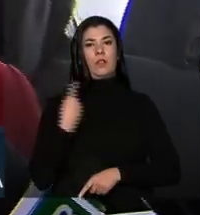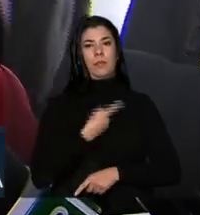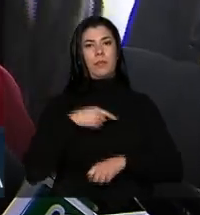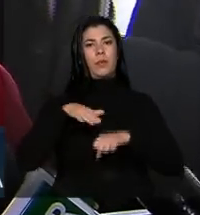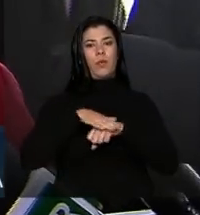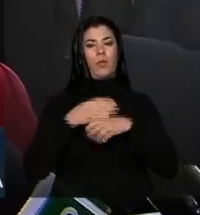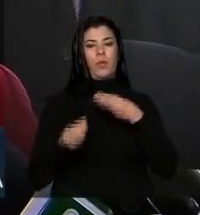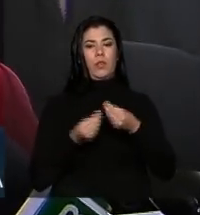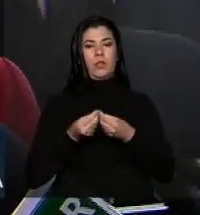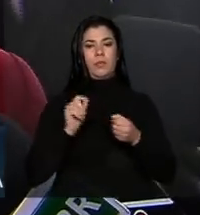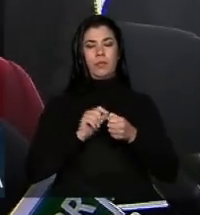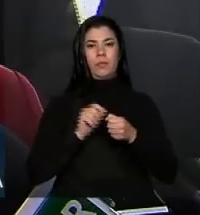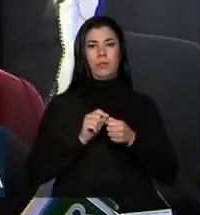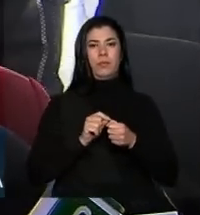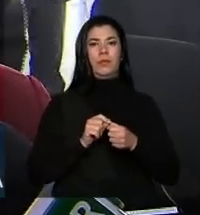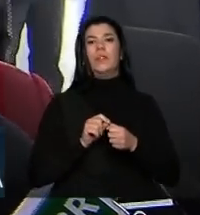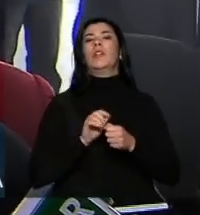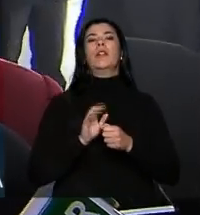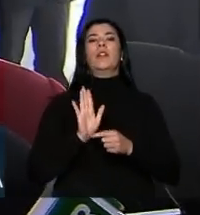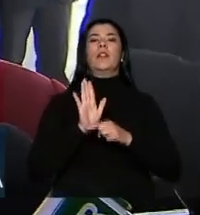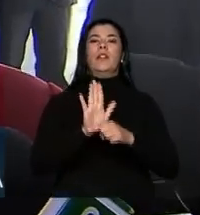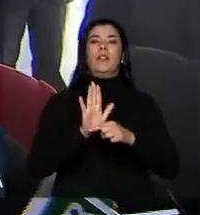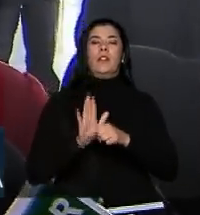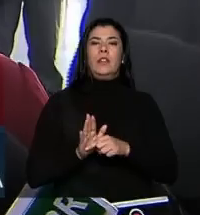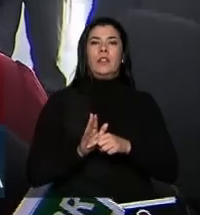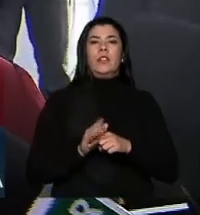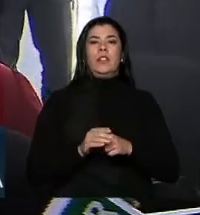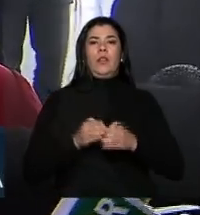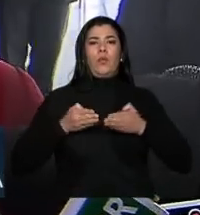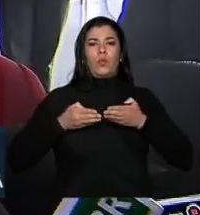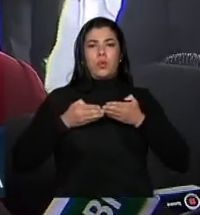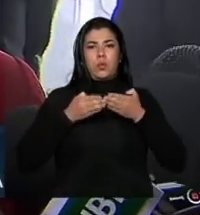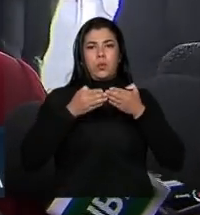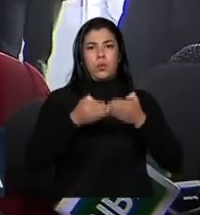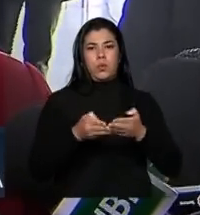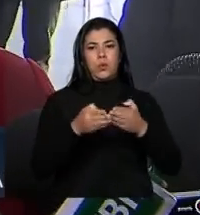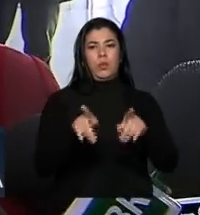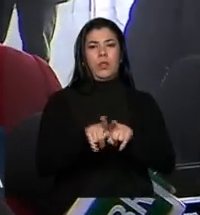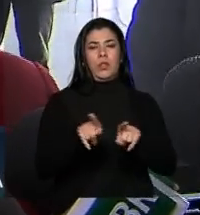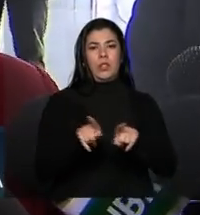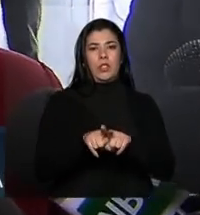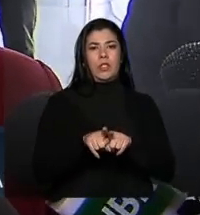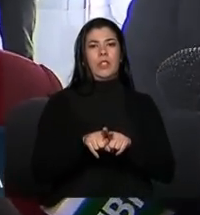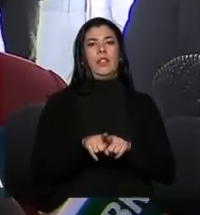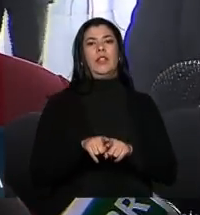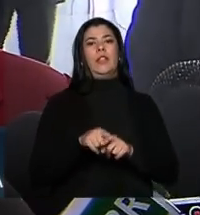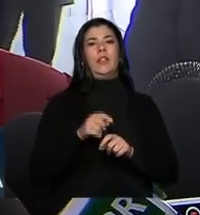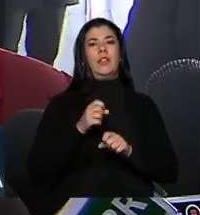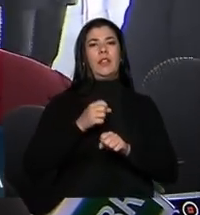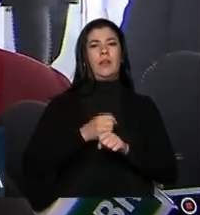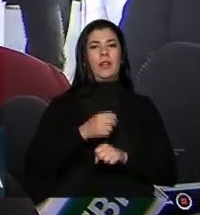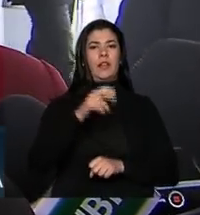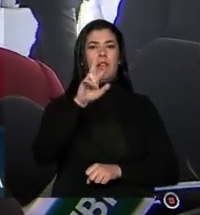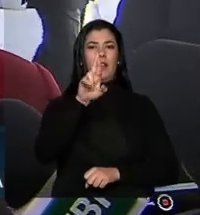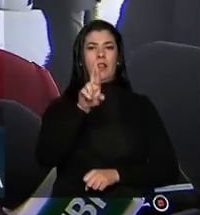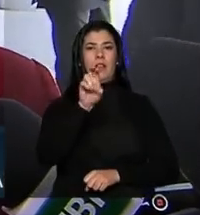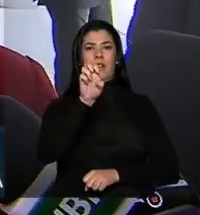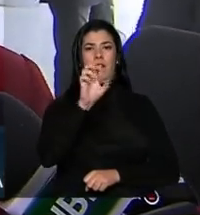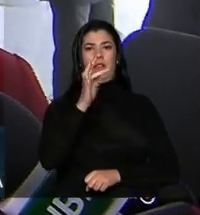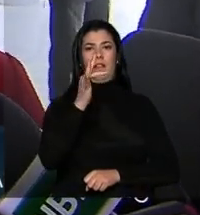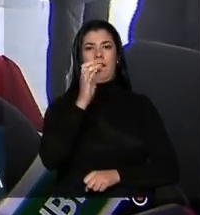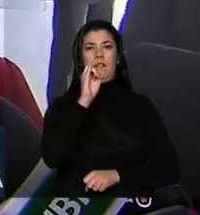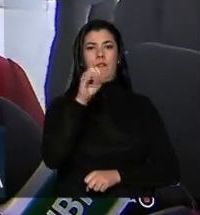sobre investimento nas áreas de estaleiro, de refinarias. Eles